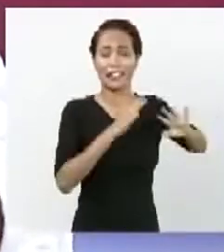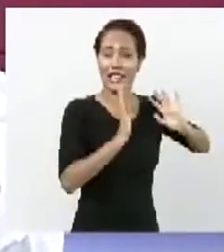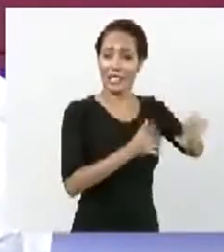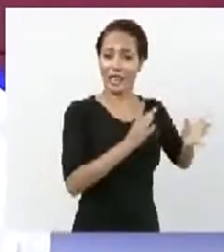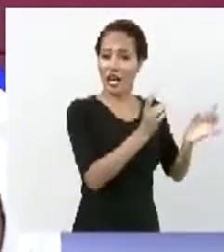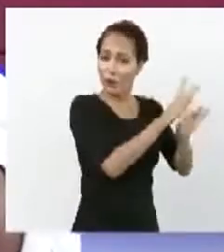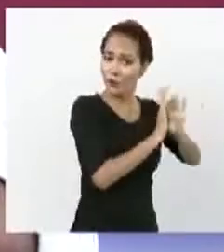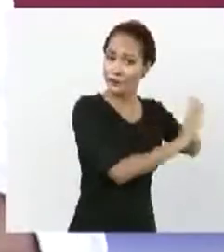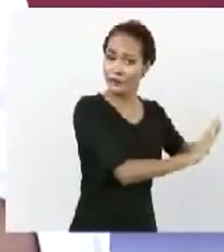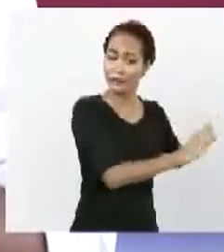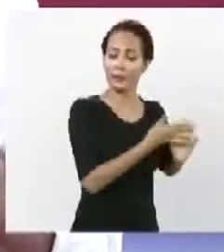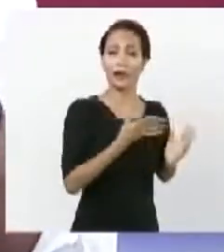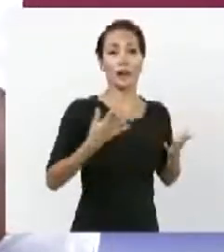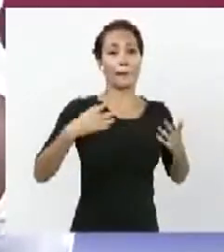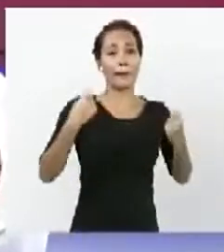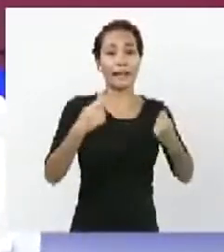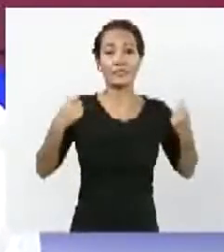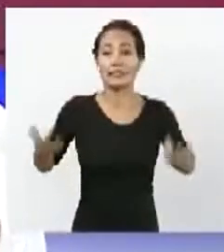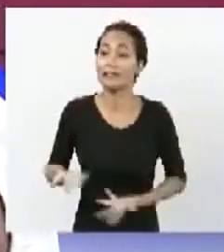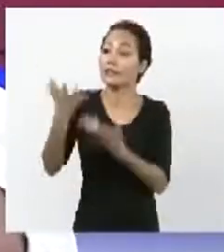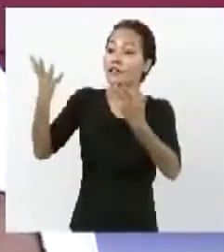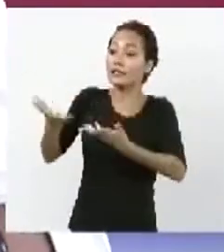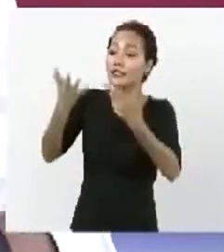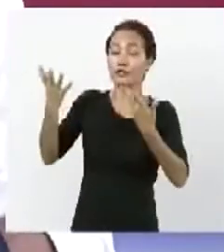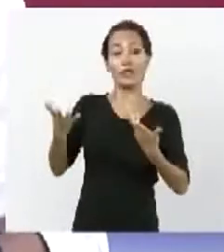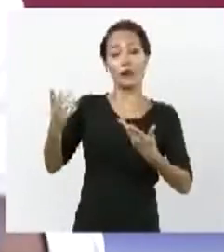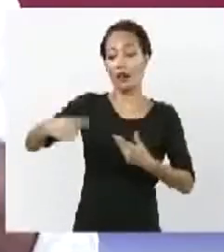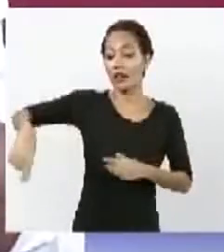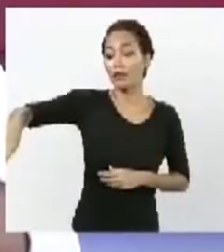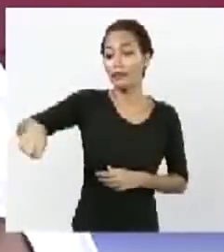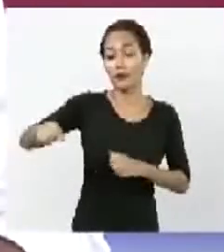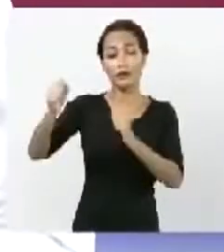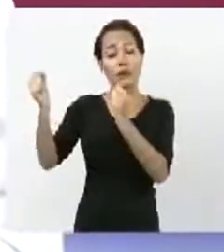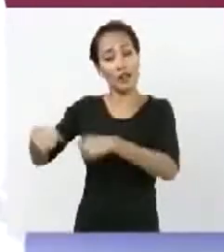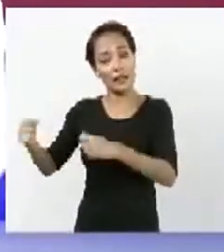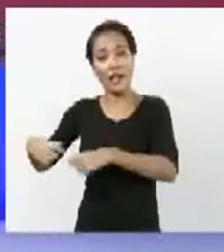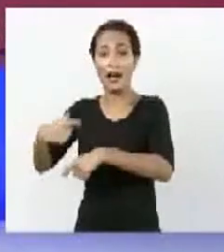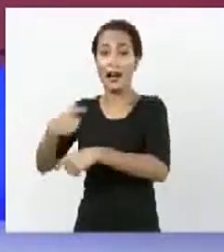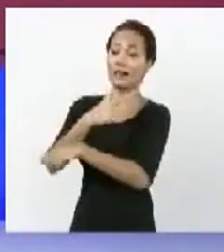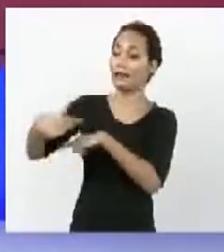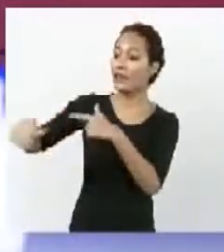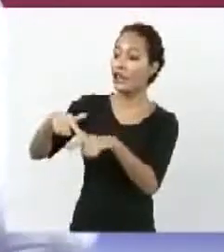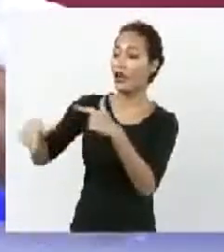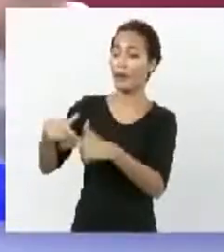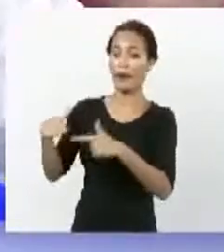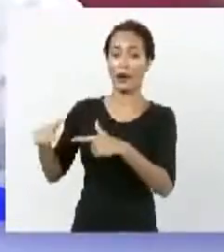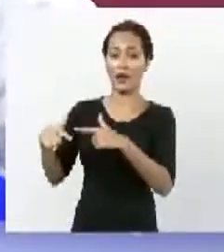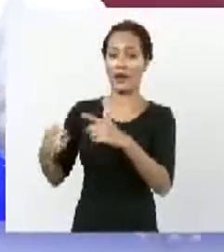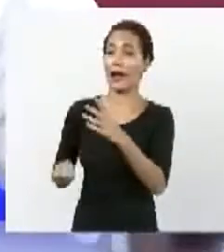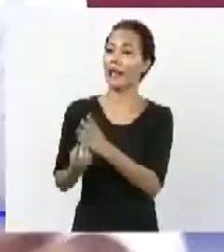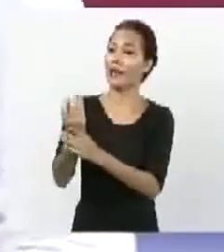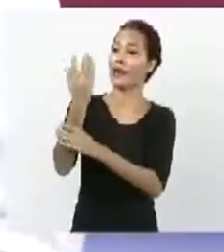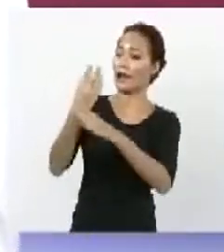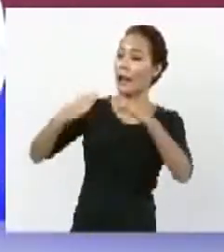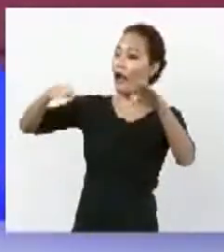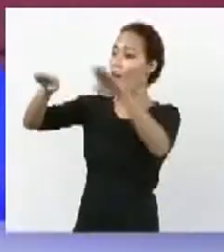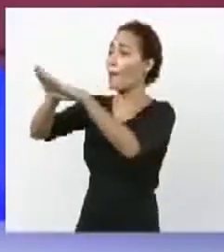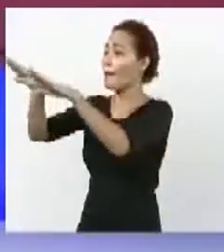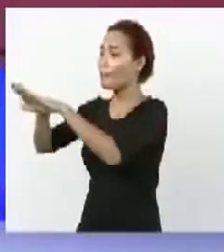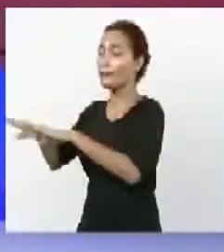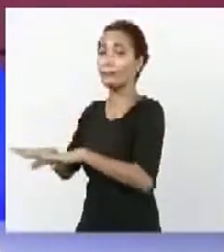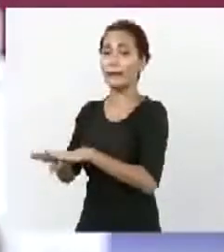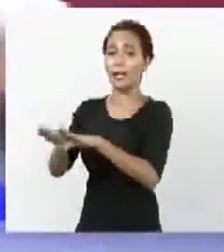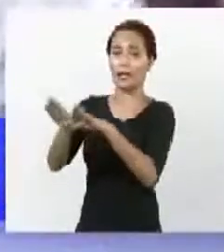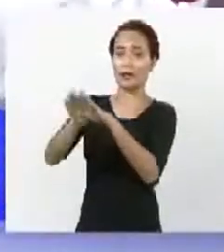estar incentivando, criando alternativa para que essas pessoas pudessem ter trabalho, criando padrões dentro